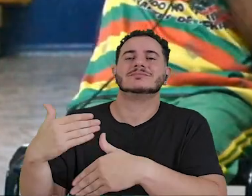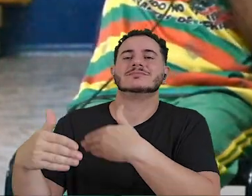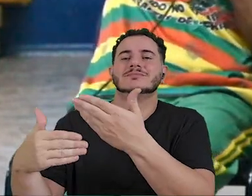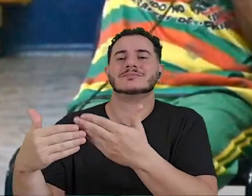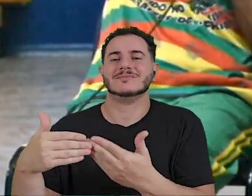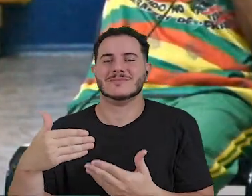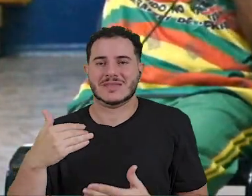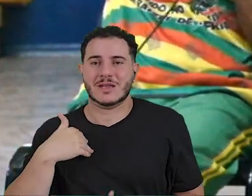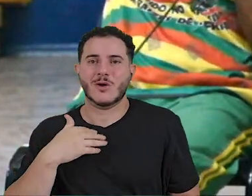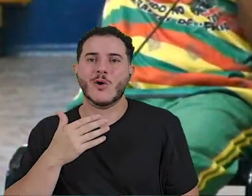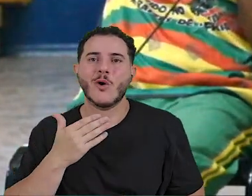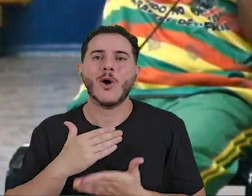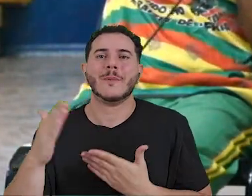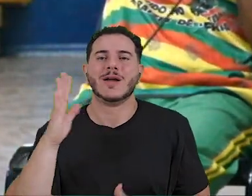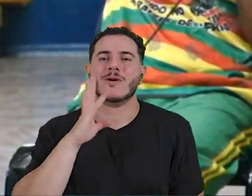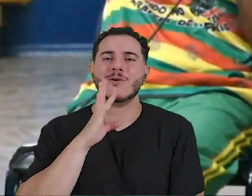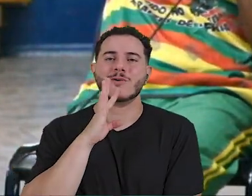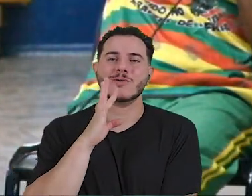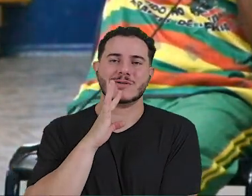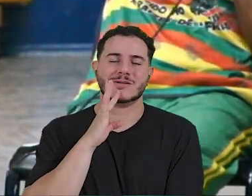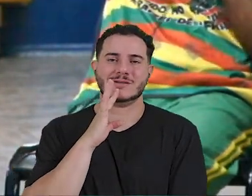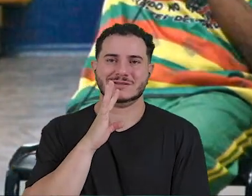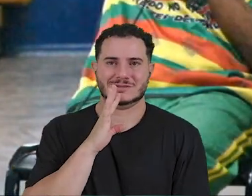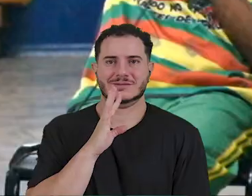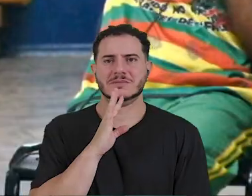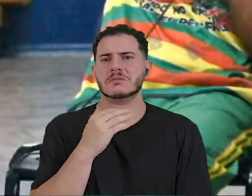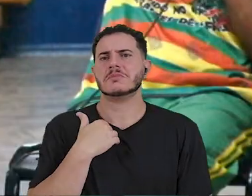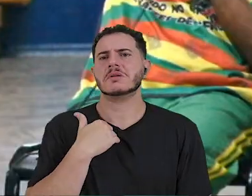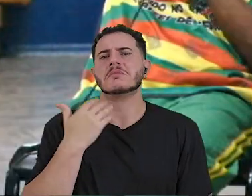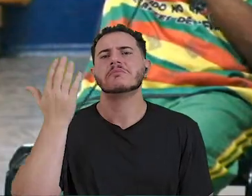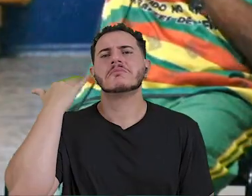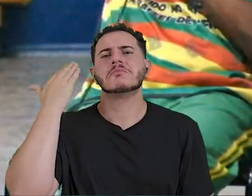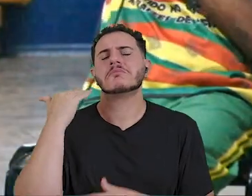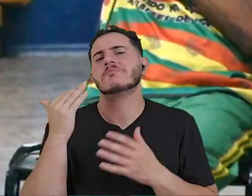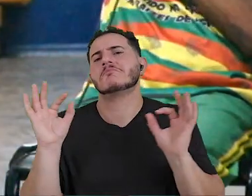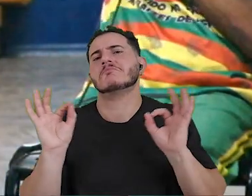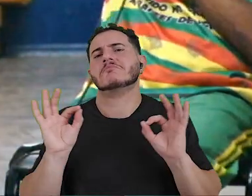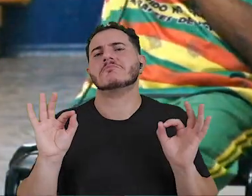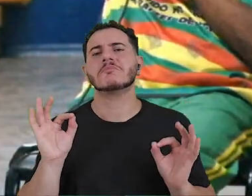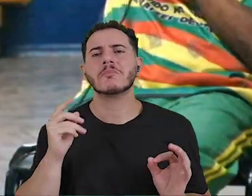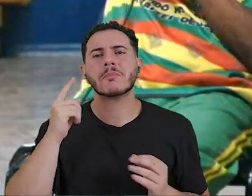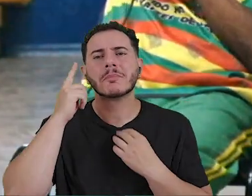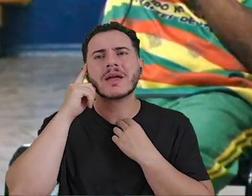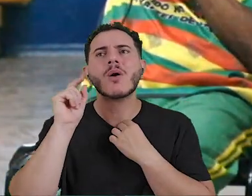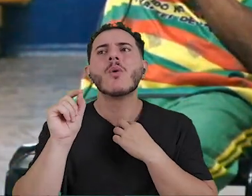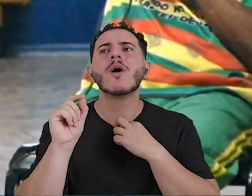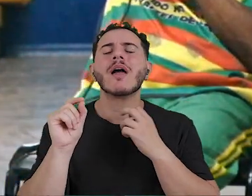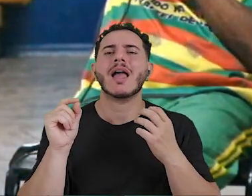No conhecimento, não veio de outro canto, a não ser dessa universidade.